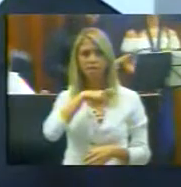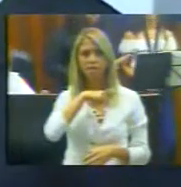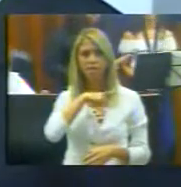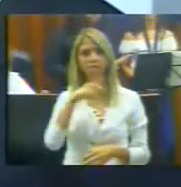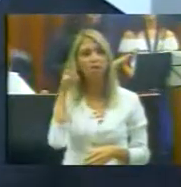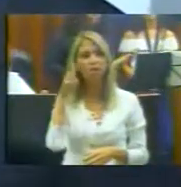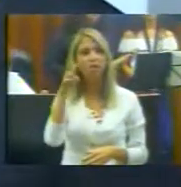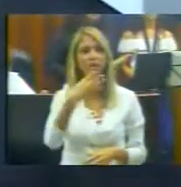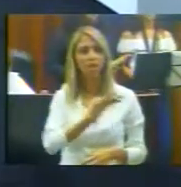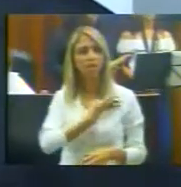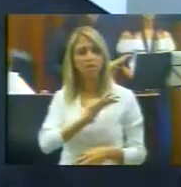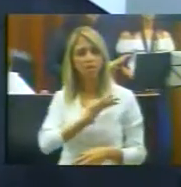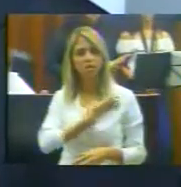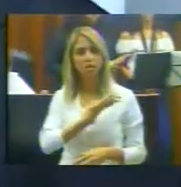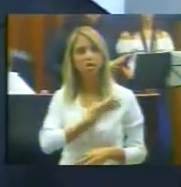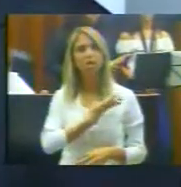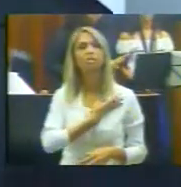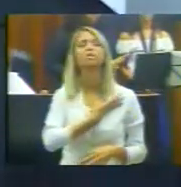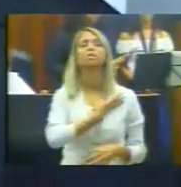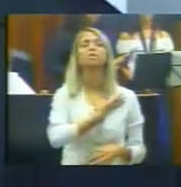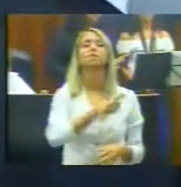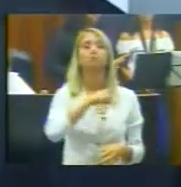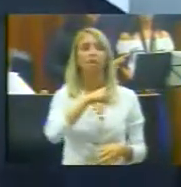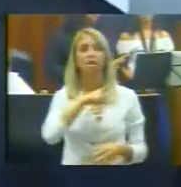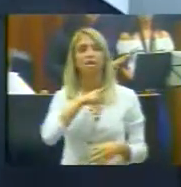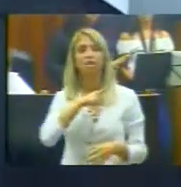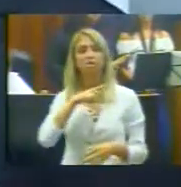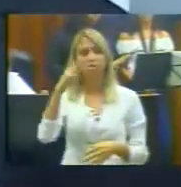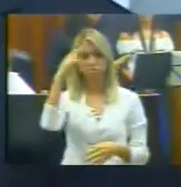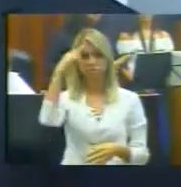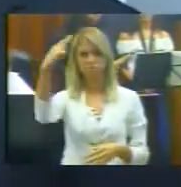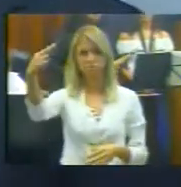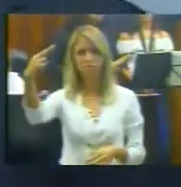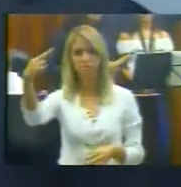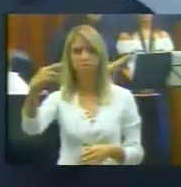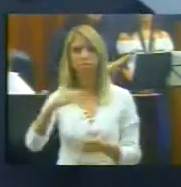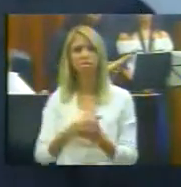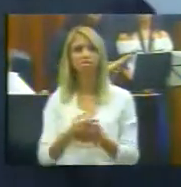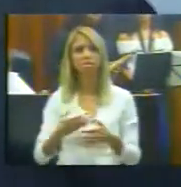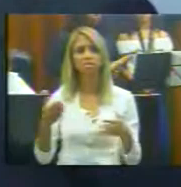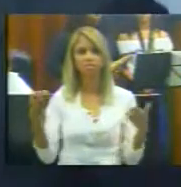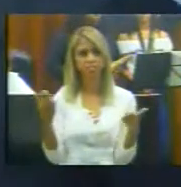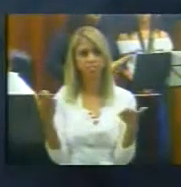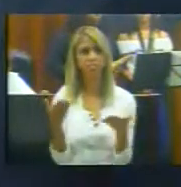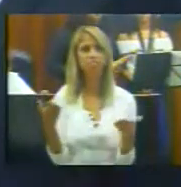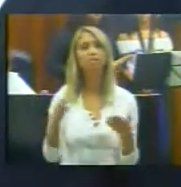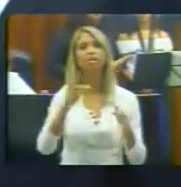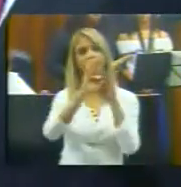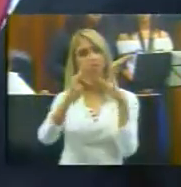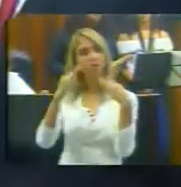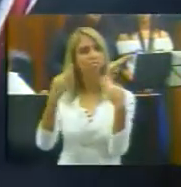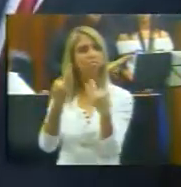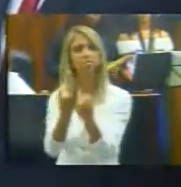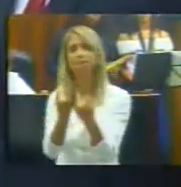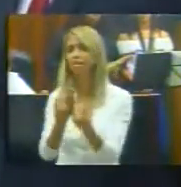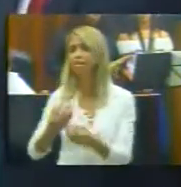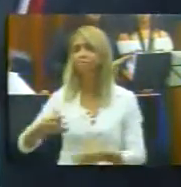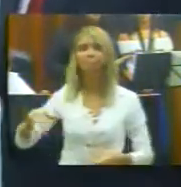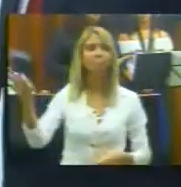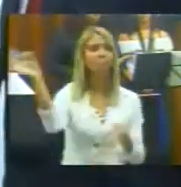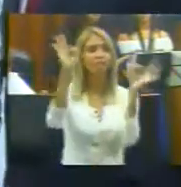serviu o exército com meu pai, né? Família histórica da nossa querida Botafogo,